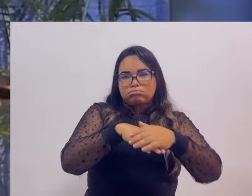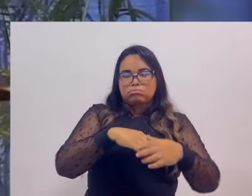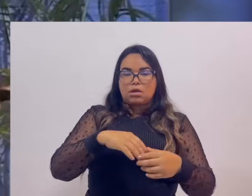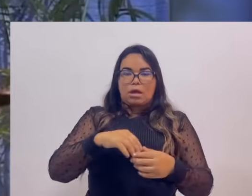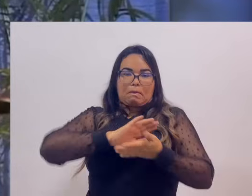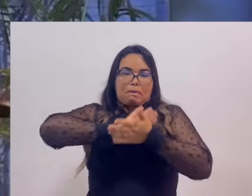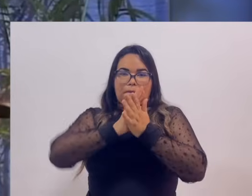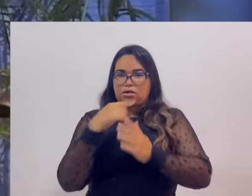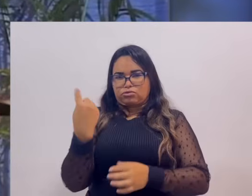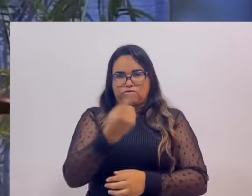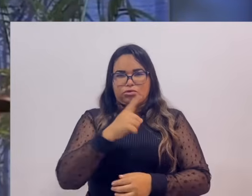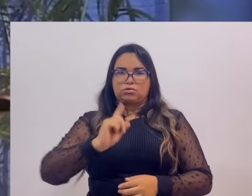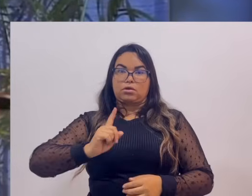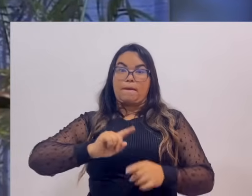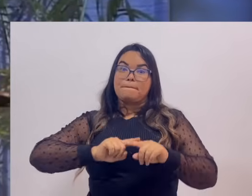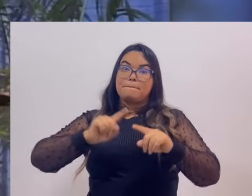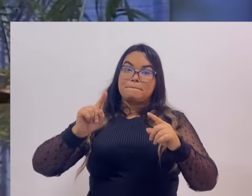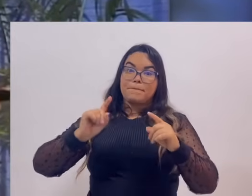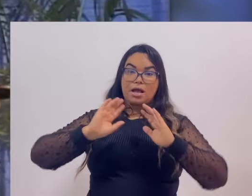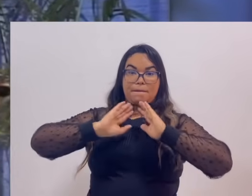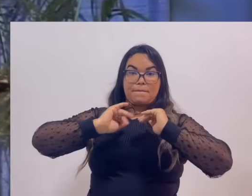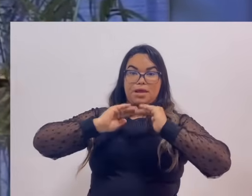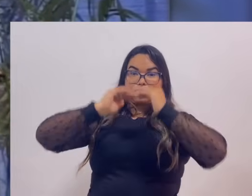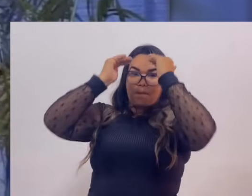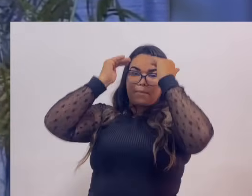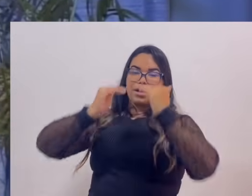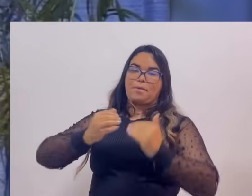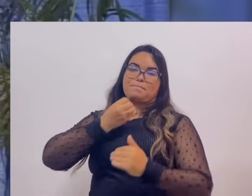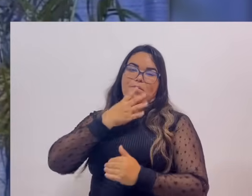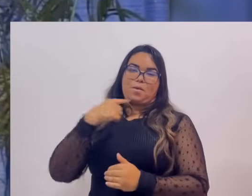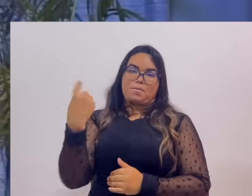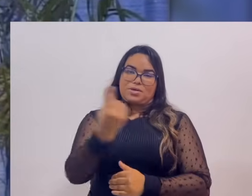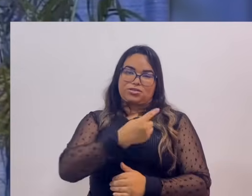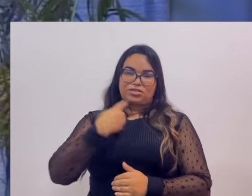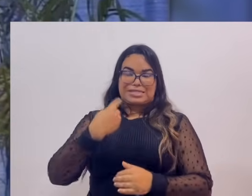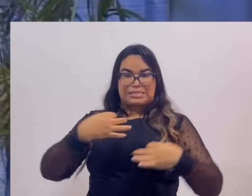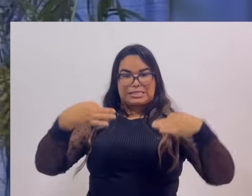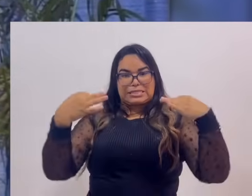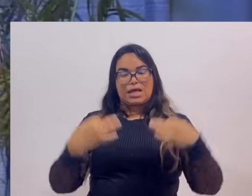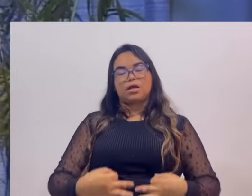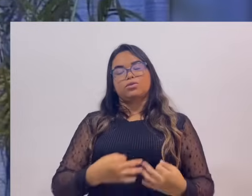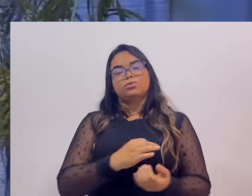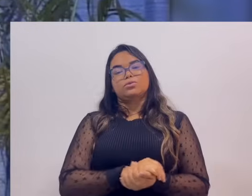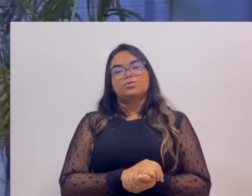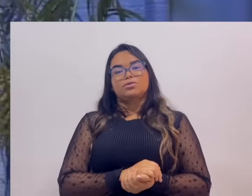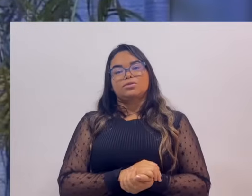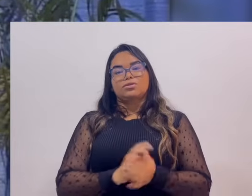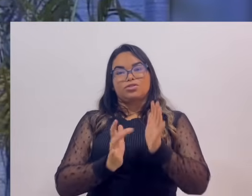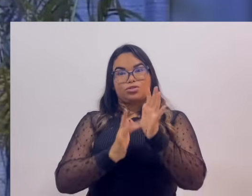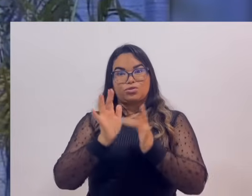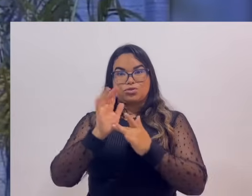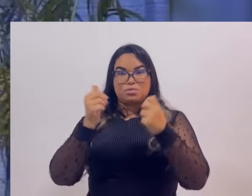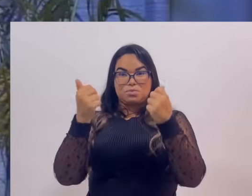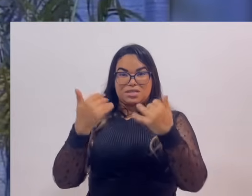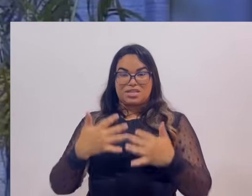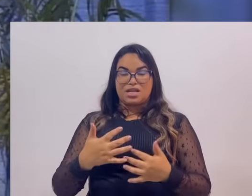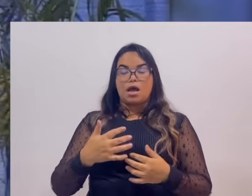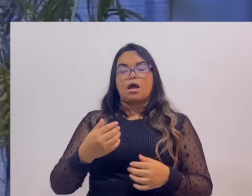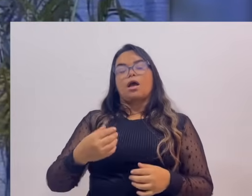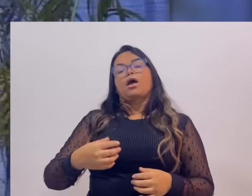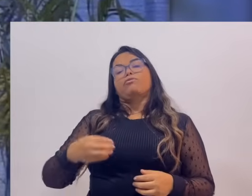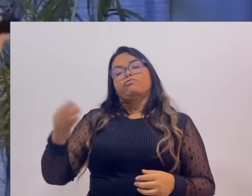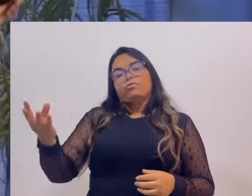verdade? ele não veio para dominar sobre nós mas nos pede obediência porque isto é bom para nós é o